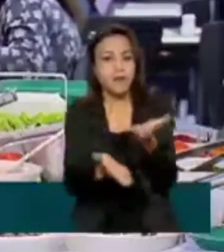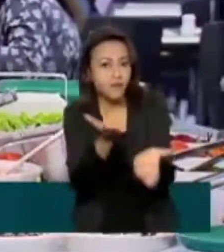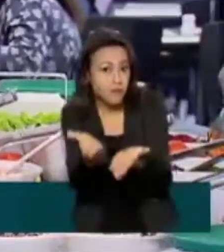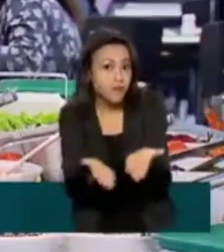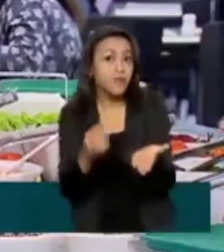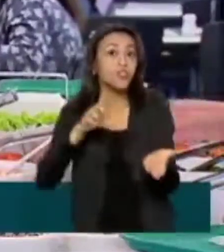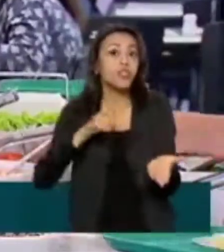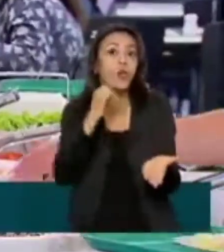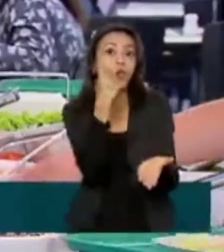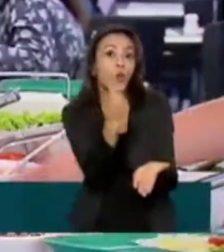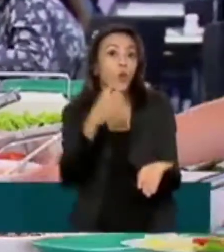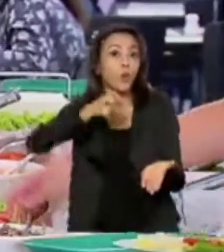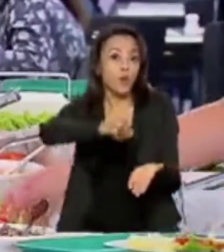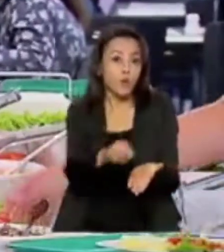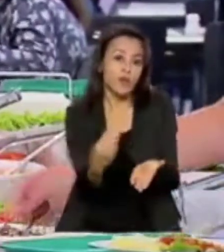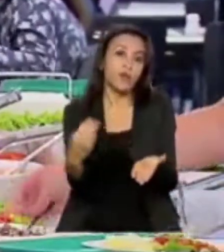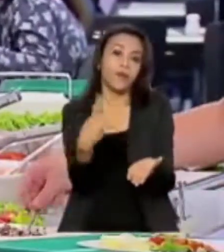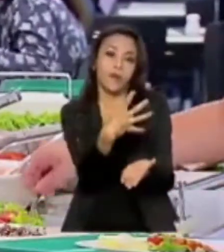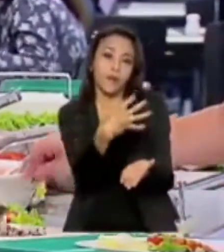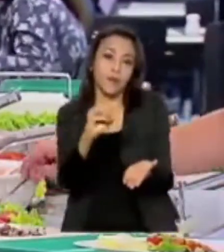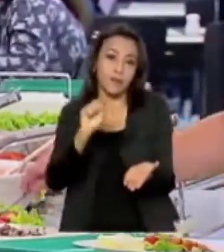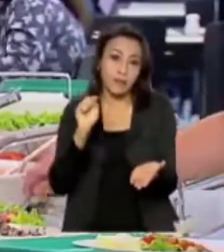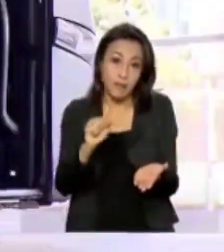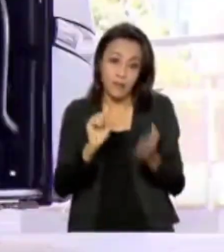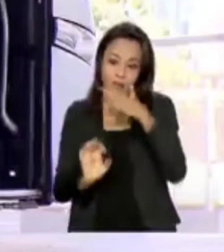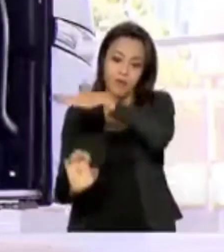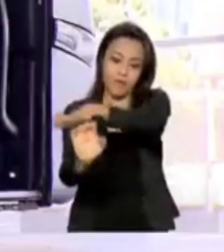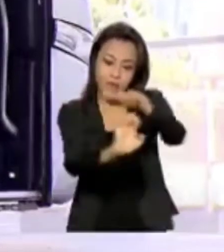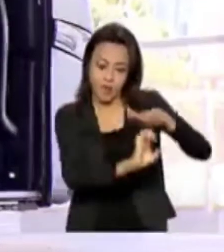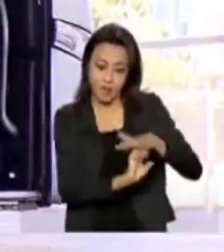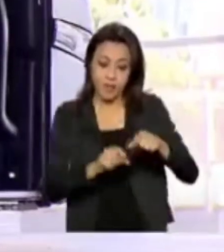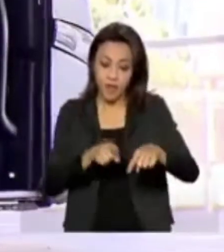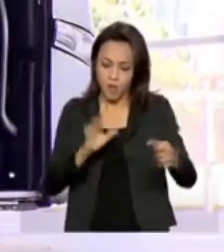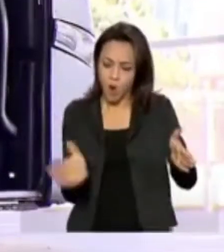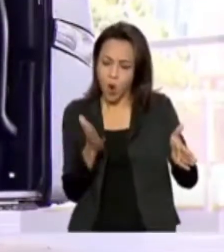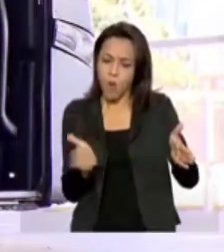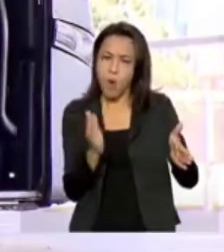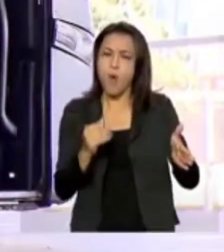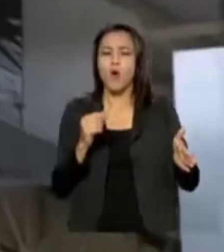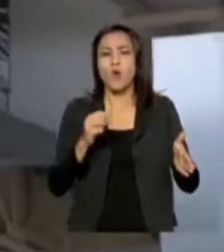tinha 1.400.000 empresas, que geraram